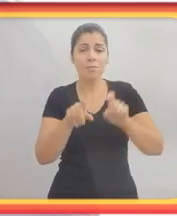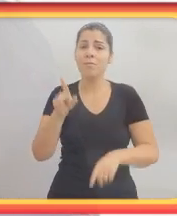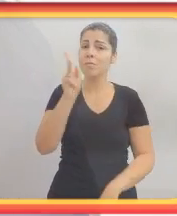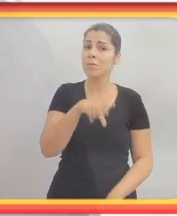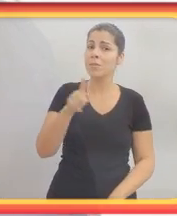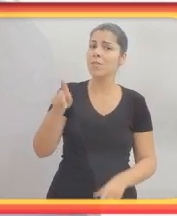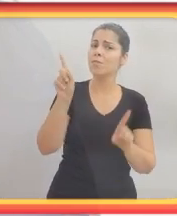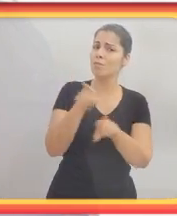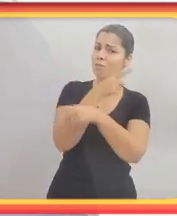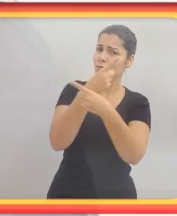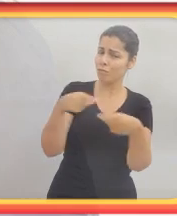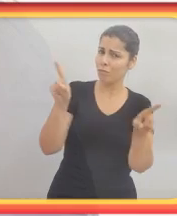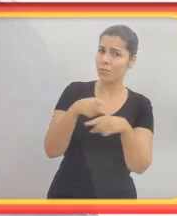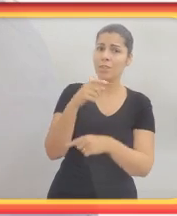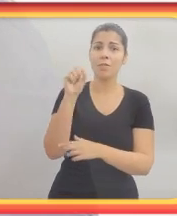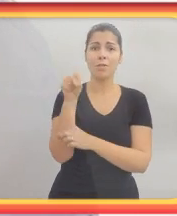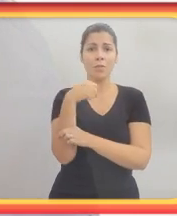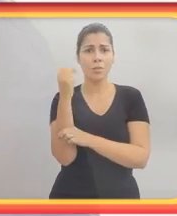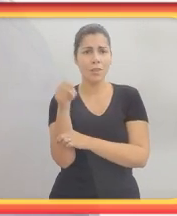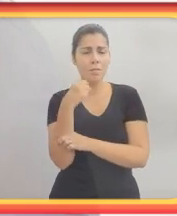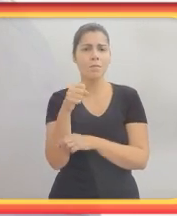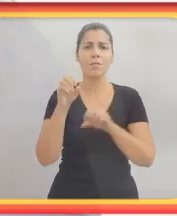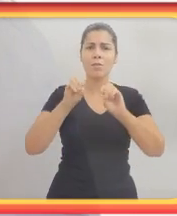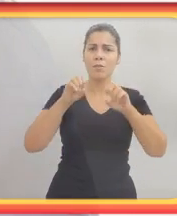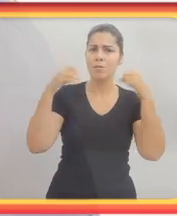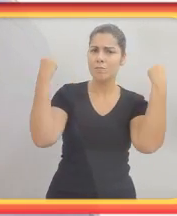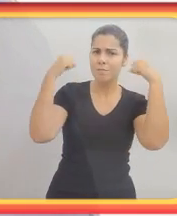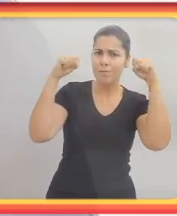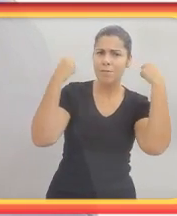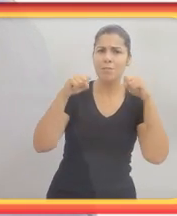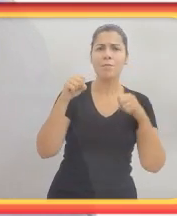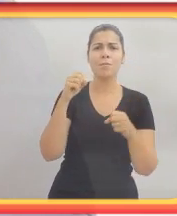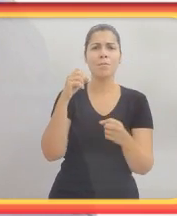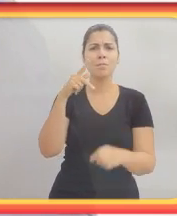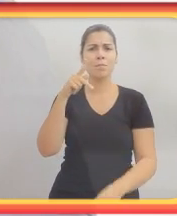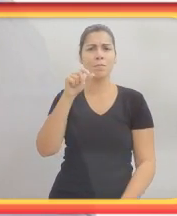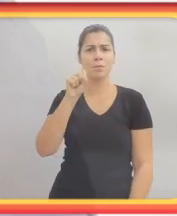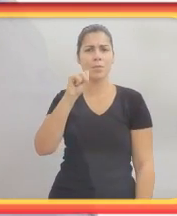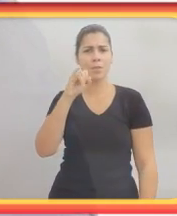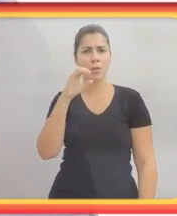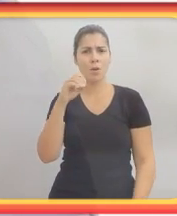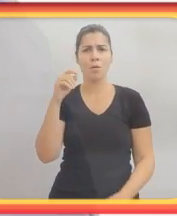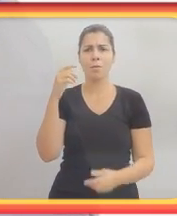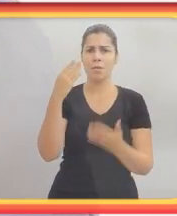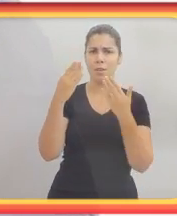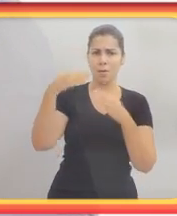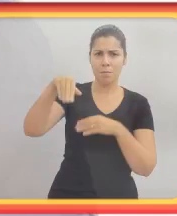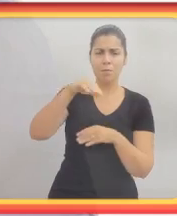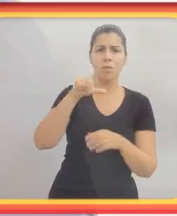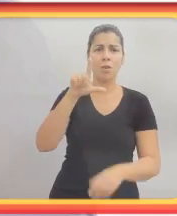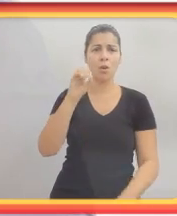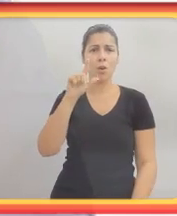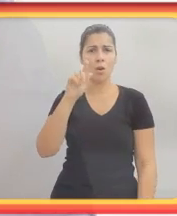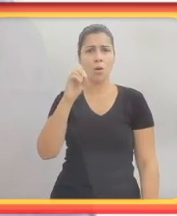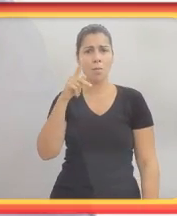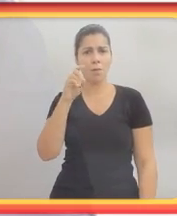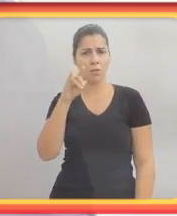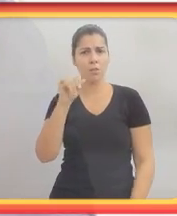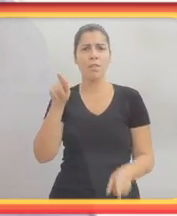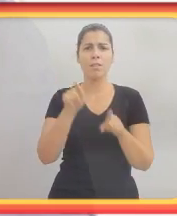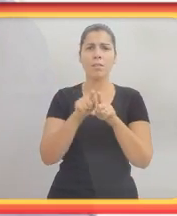professora de computação, a professora de música, o fisioterapeuta, educação física, a psicopedagoga e